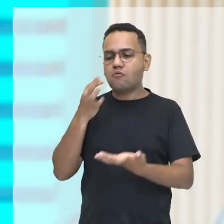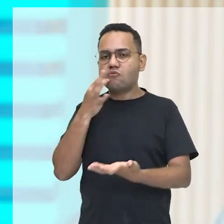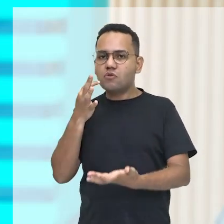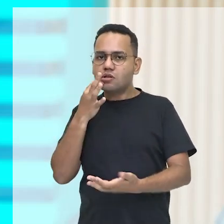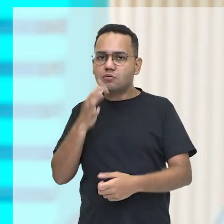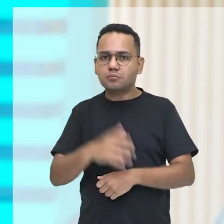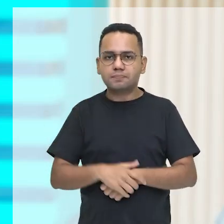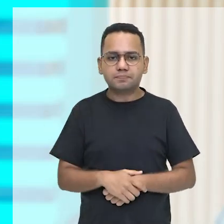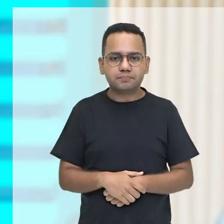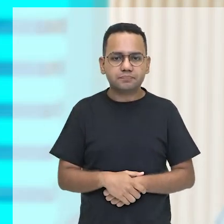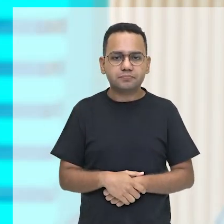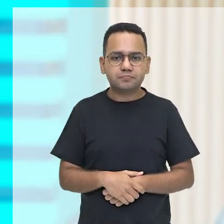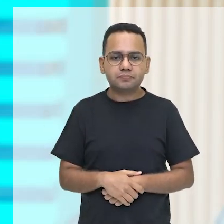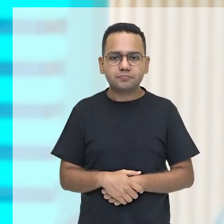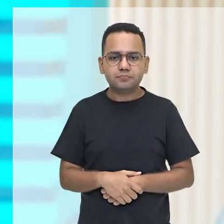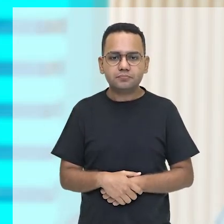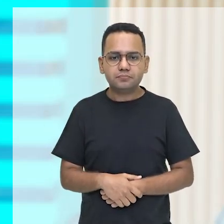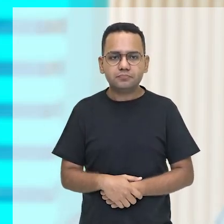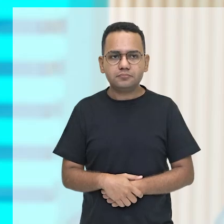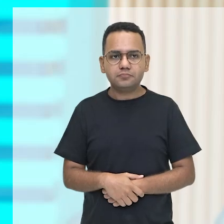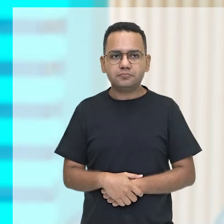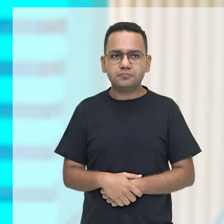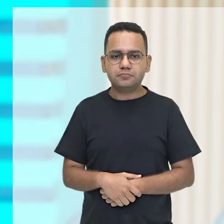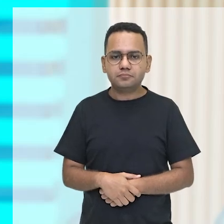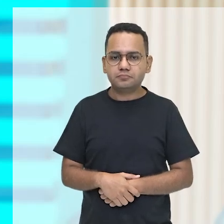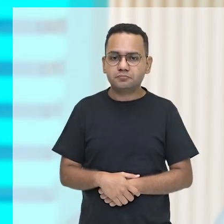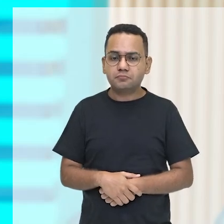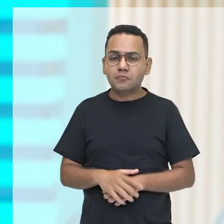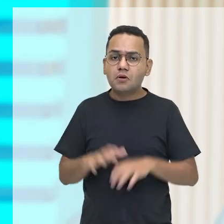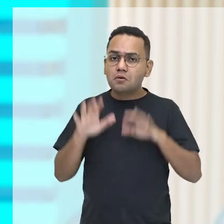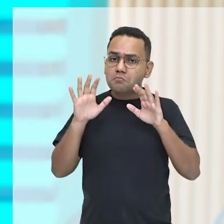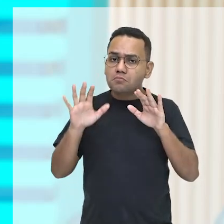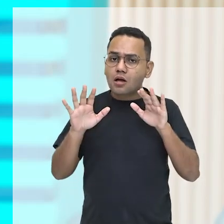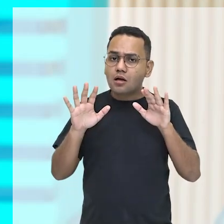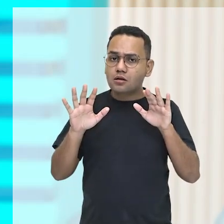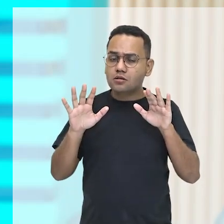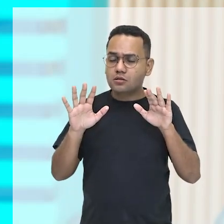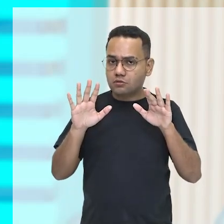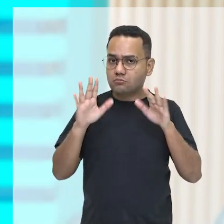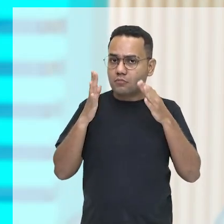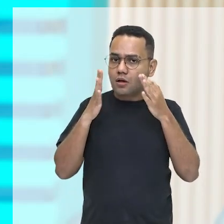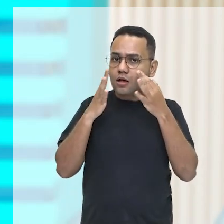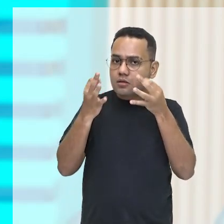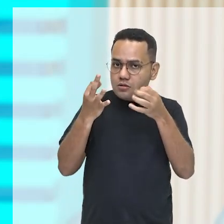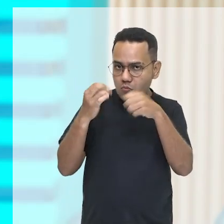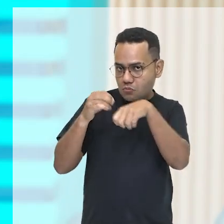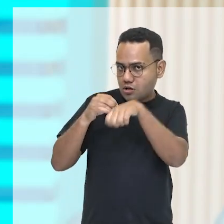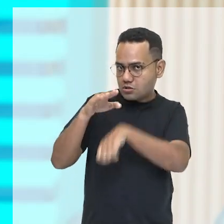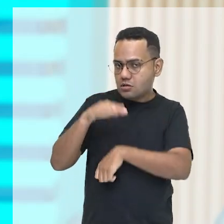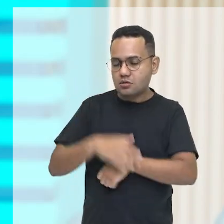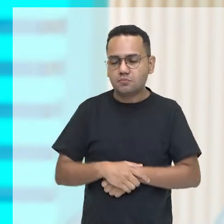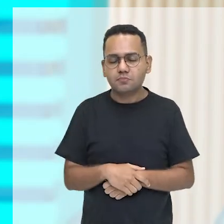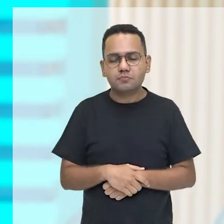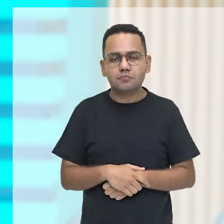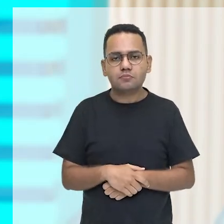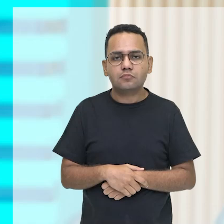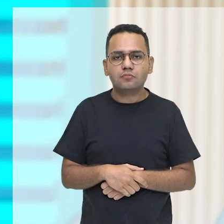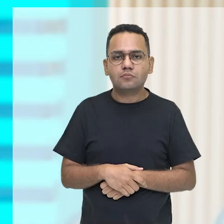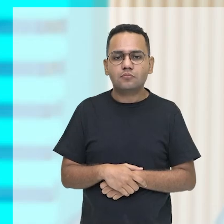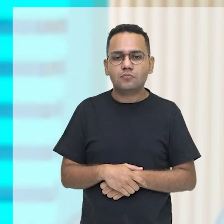Mas detalhe, até mesmo as coisas naturais, como frutas principalmente, que contém também